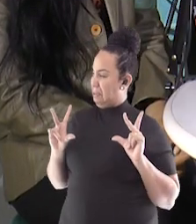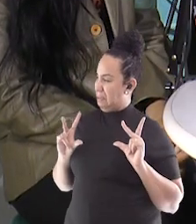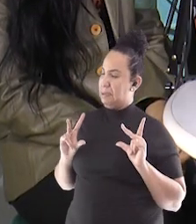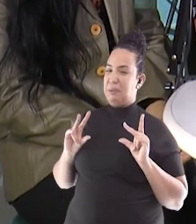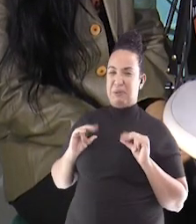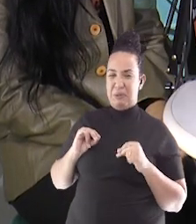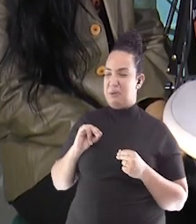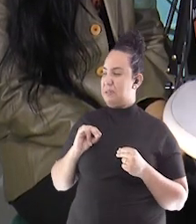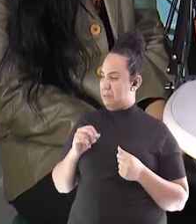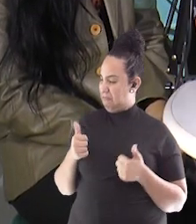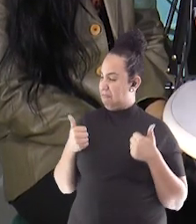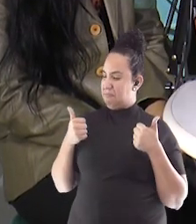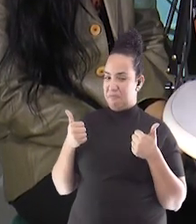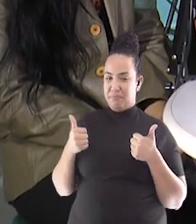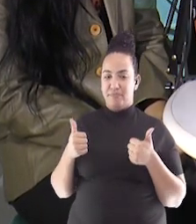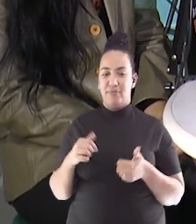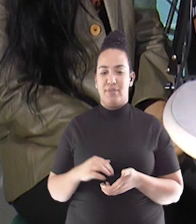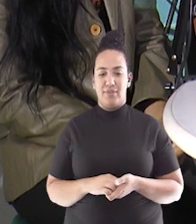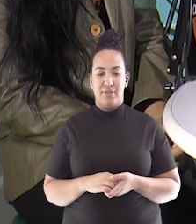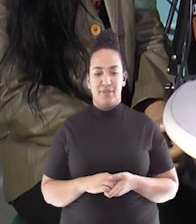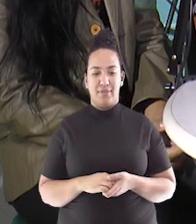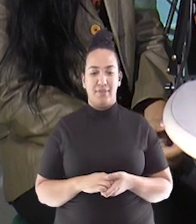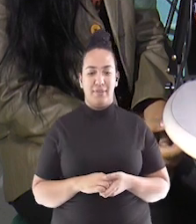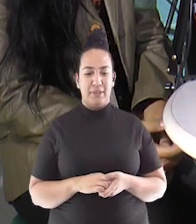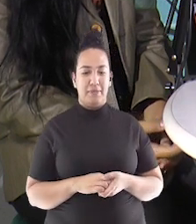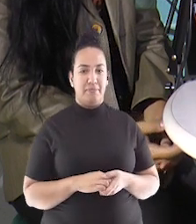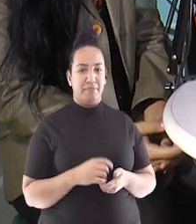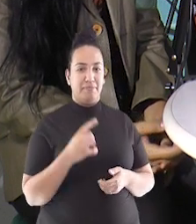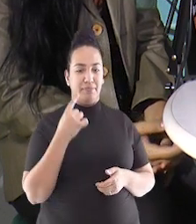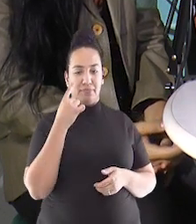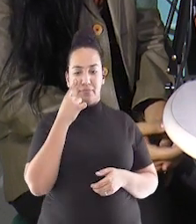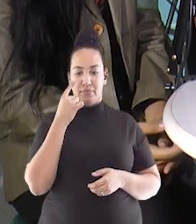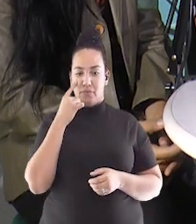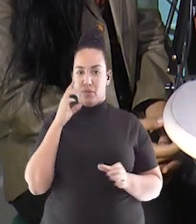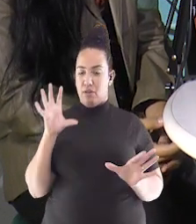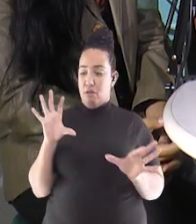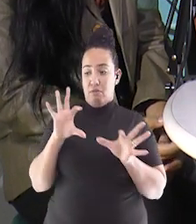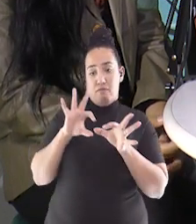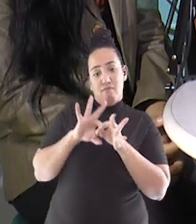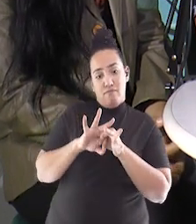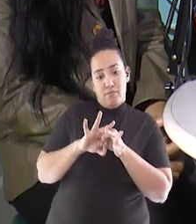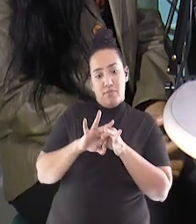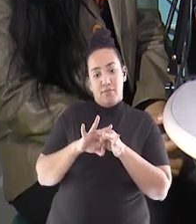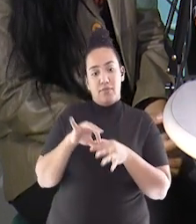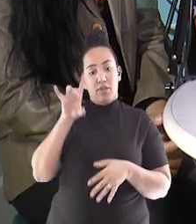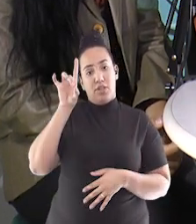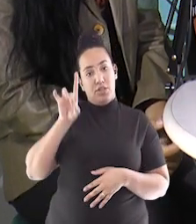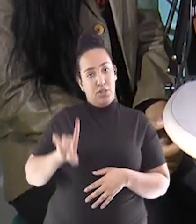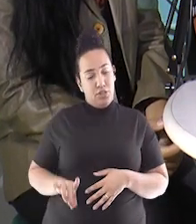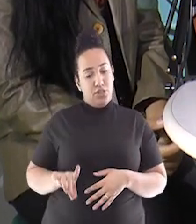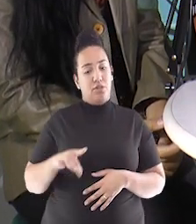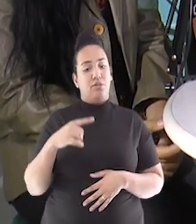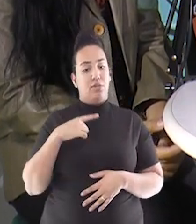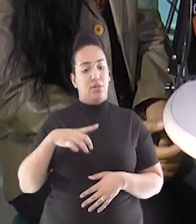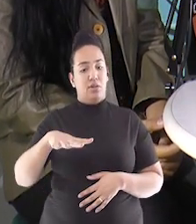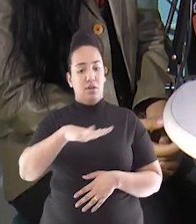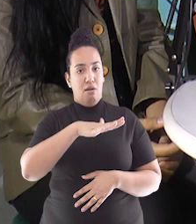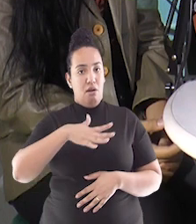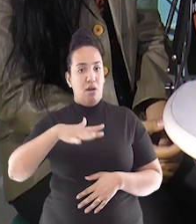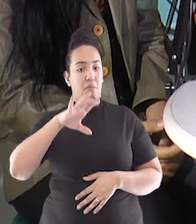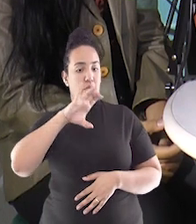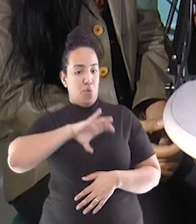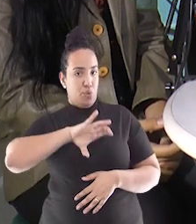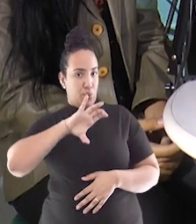né? Mesmo gostando de geografia, você quer ir pra área... Não, se bem que tá totalmente linkado com a nossa área, né? Que Não, direito sim. é muito